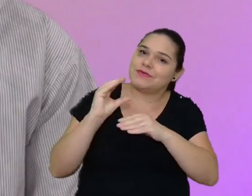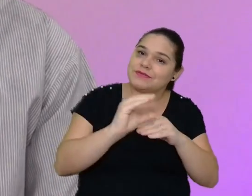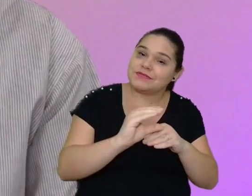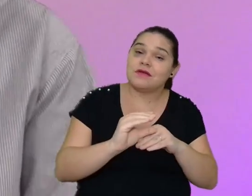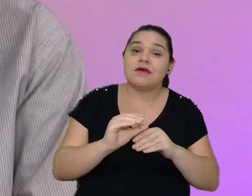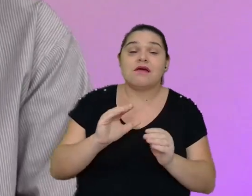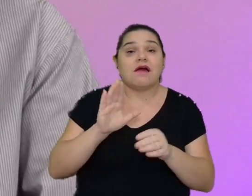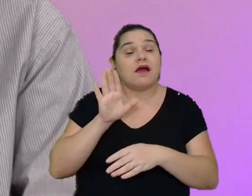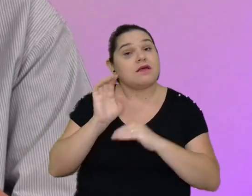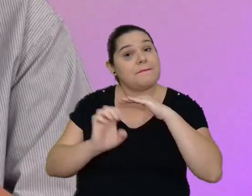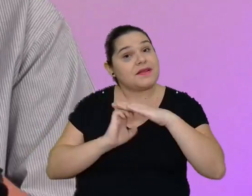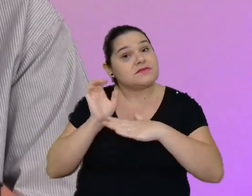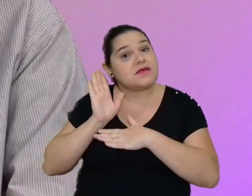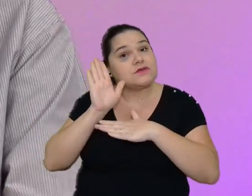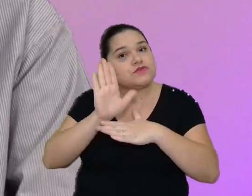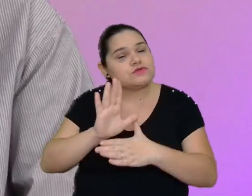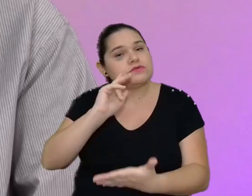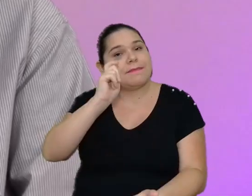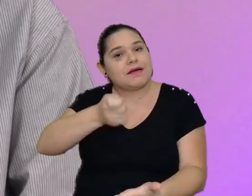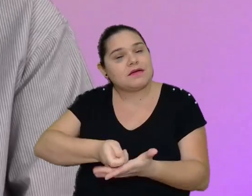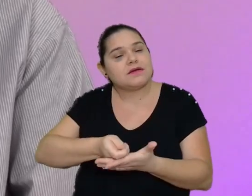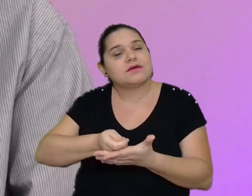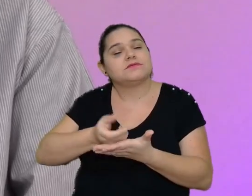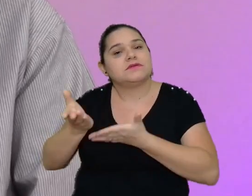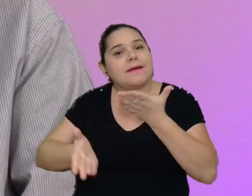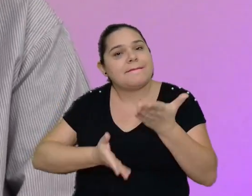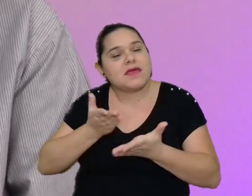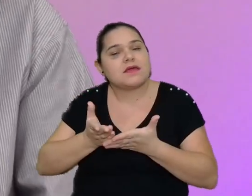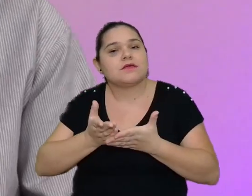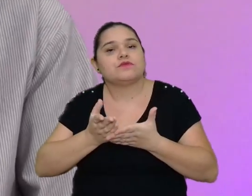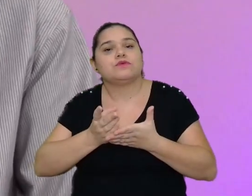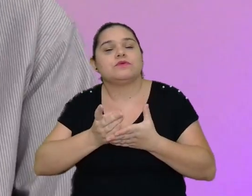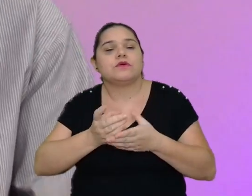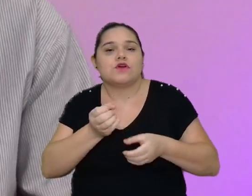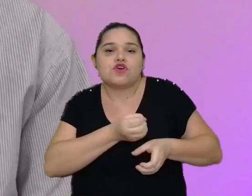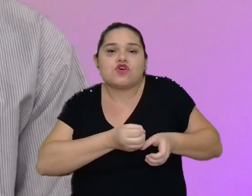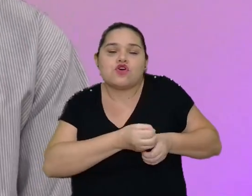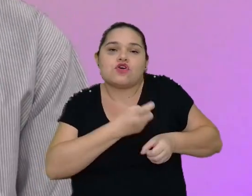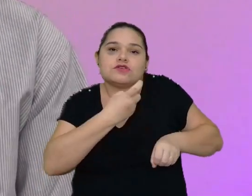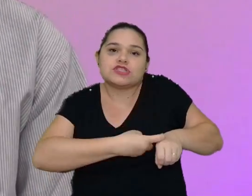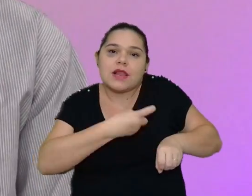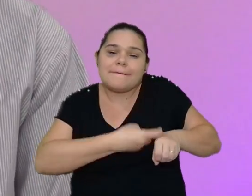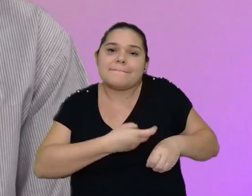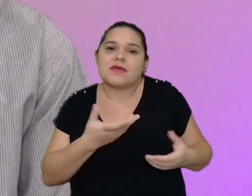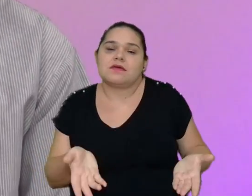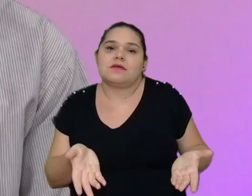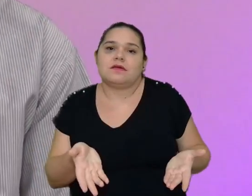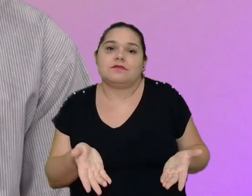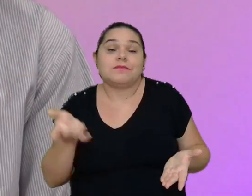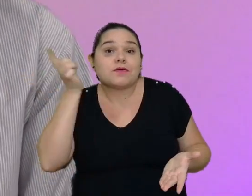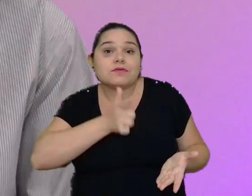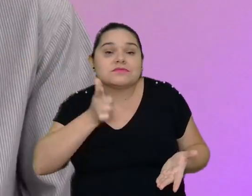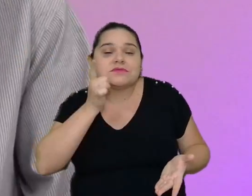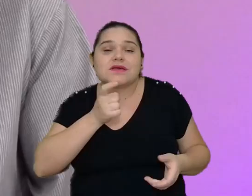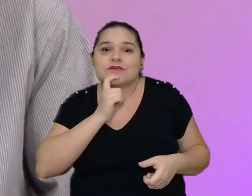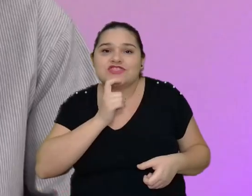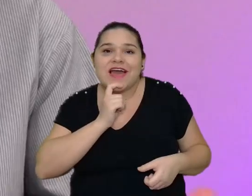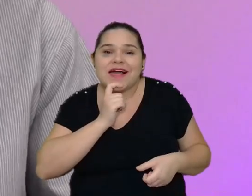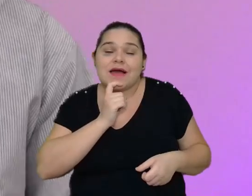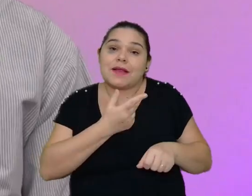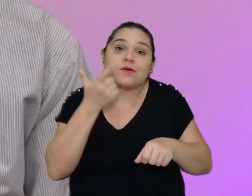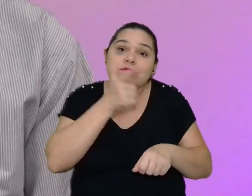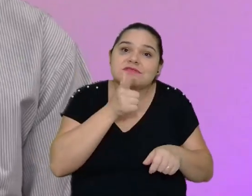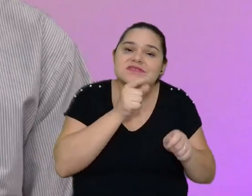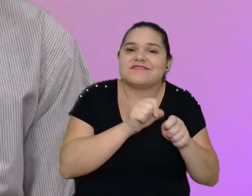realmente dando, pagando tratamentos inteiros, congelamentos inteiros. No mundo inteiro está acontecendo isso. Acho que é uma tendência muito grande, com um